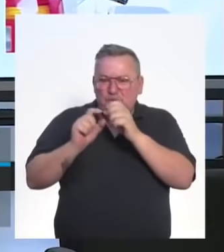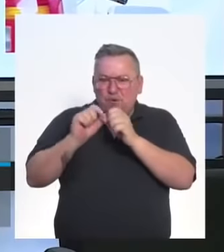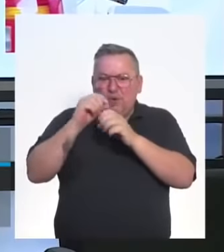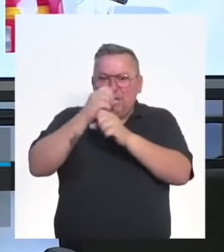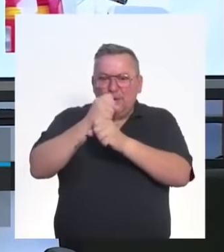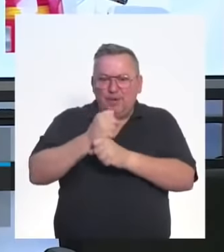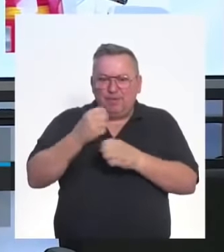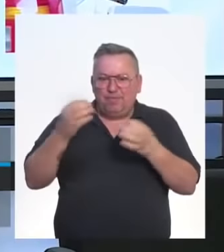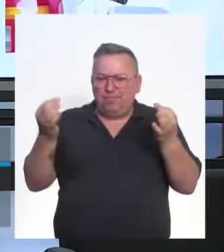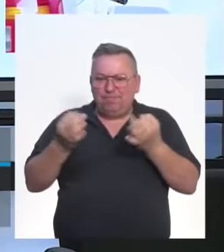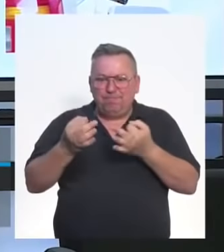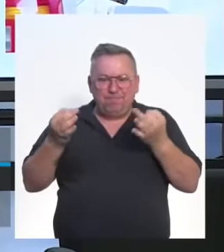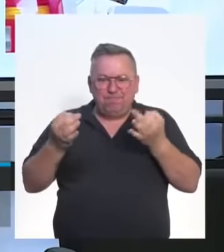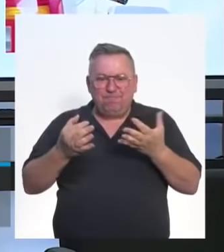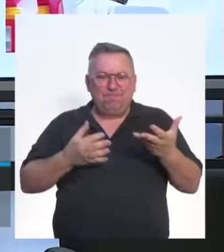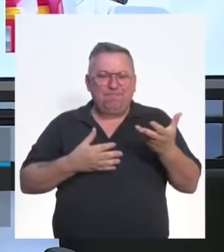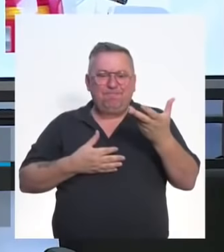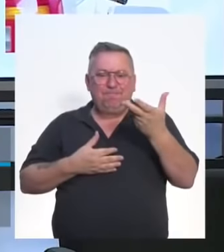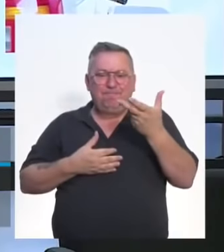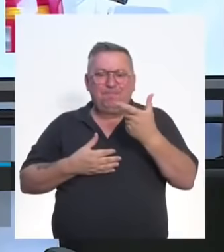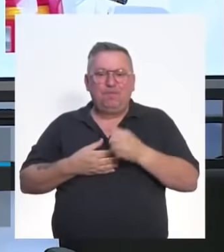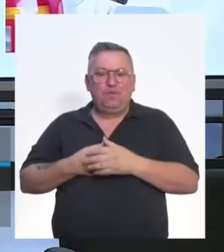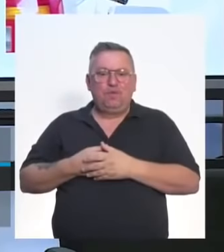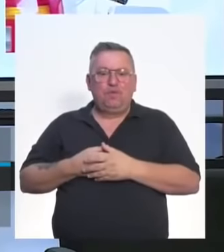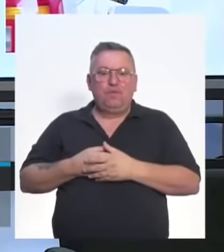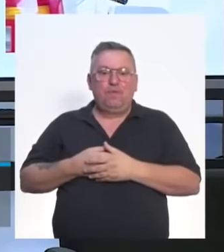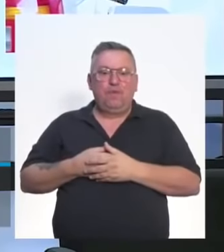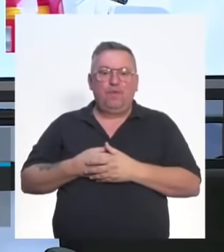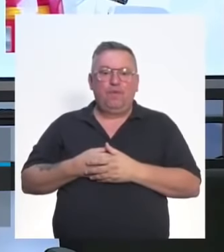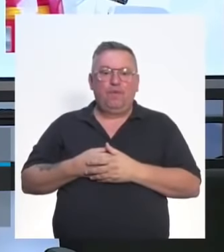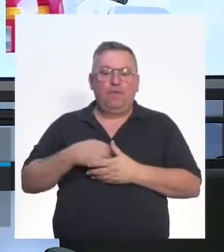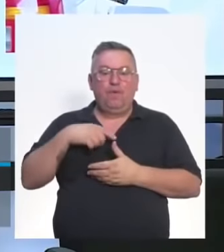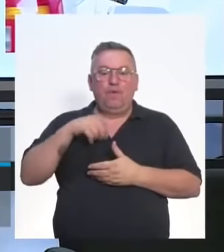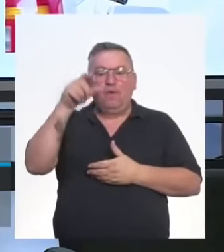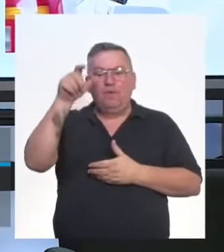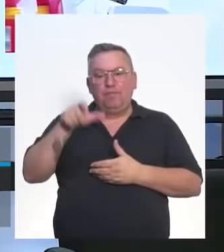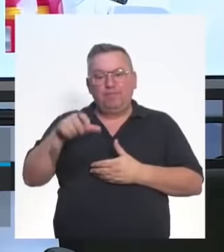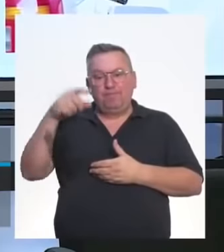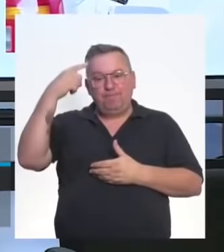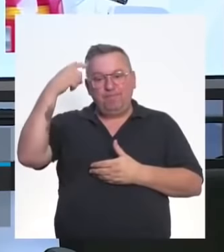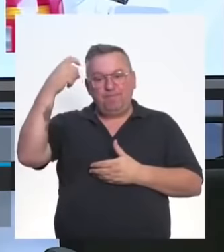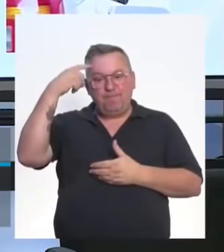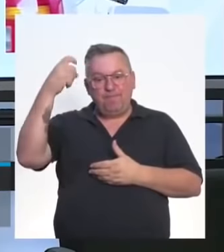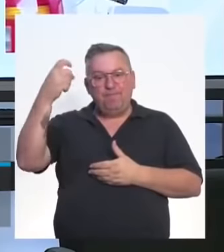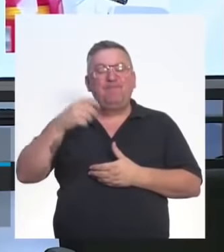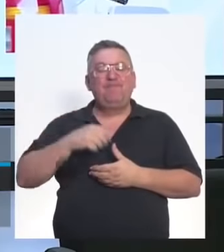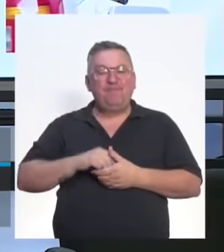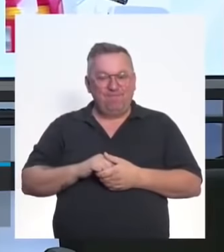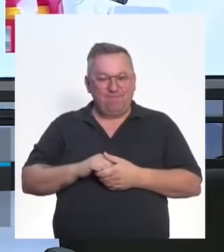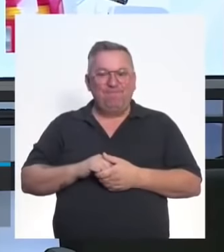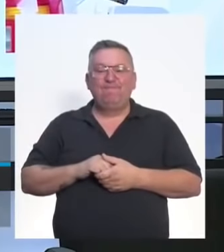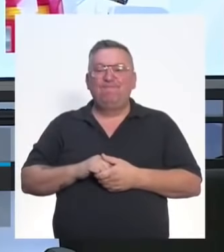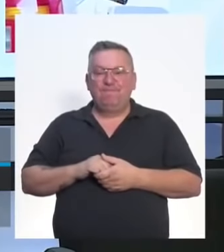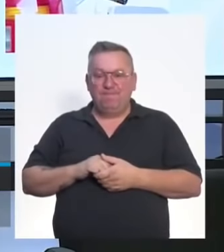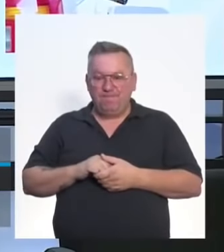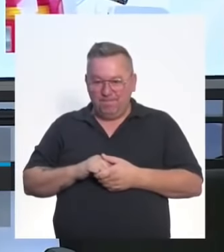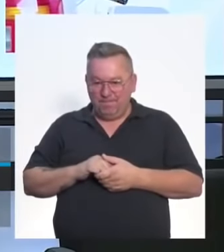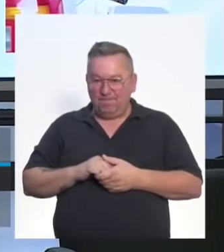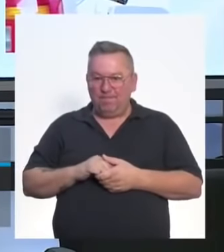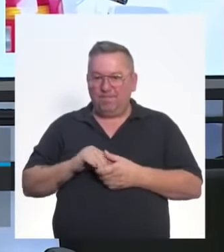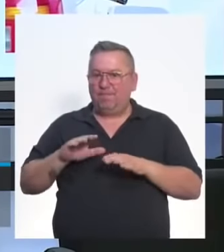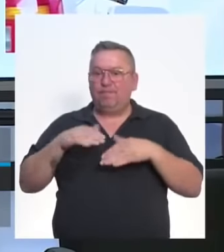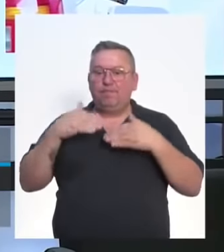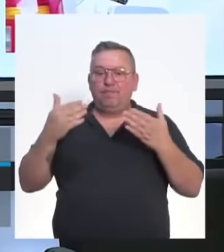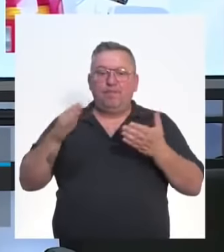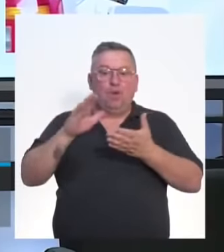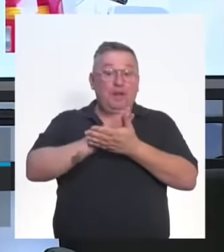cálculos incríveis, rapidamente, com eficiência, um ser humano que criou aquilo, um ser humano que desenvolveu aquilo. Então,